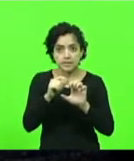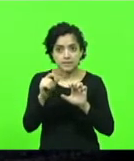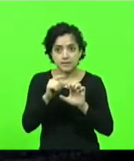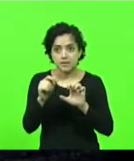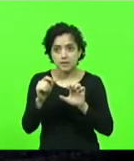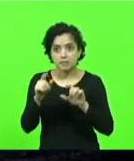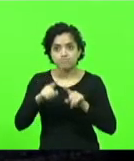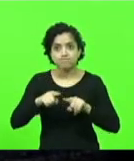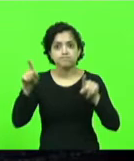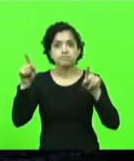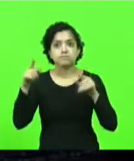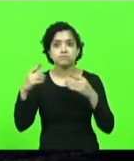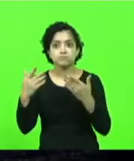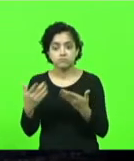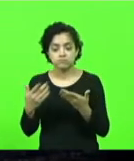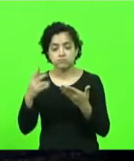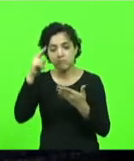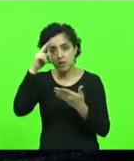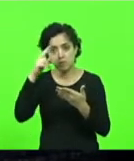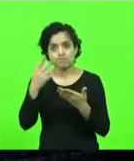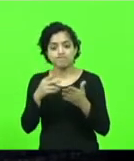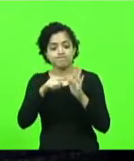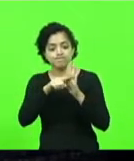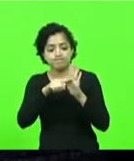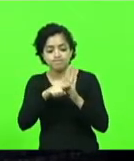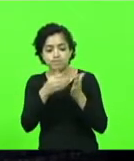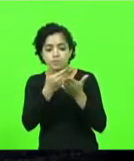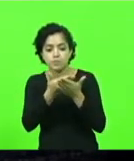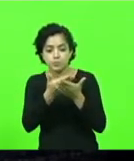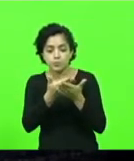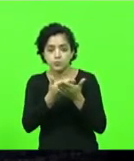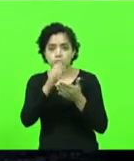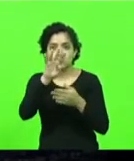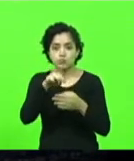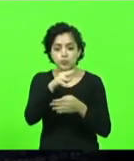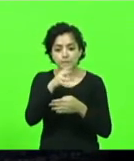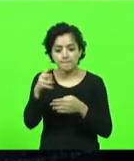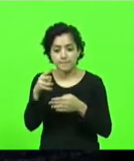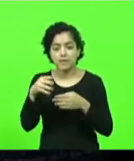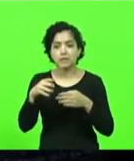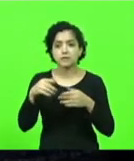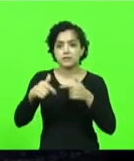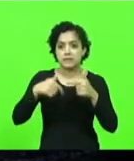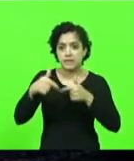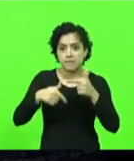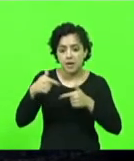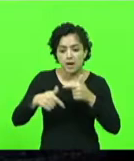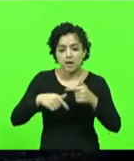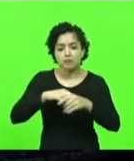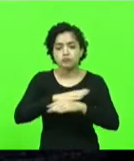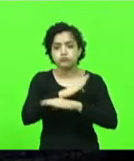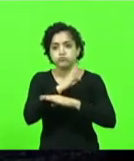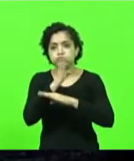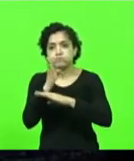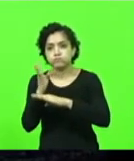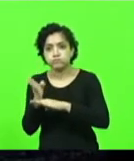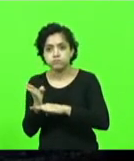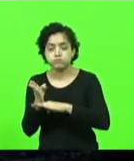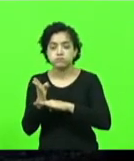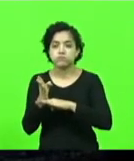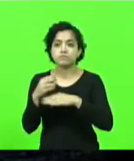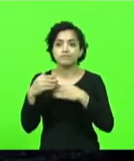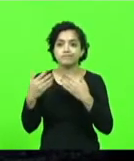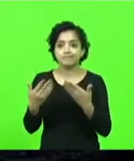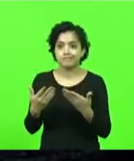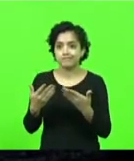mágica é estudo e planilha trabalho sem hora para acabar e quase sempre